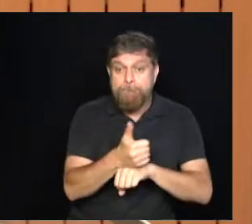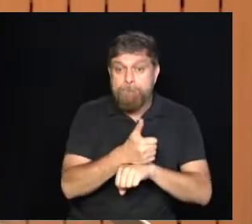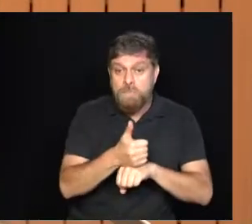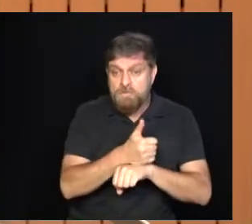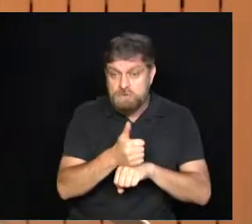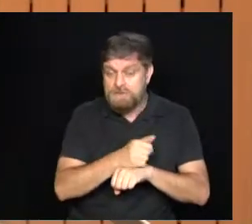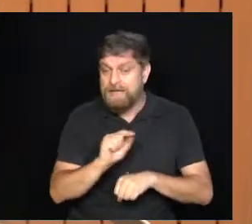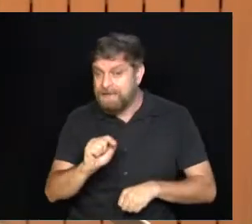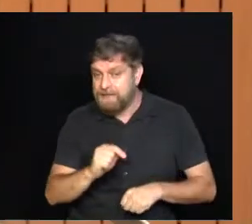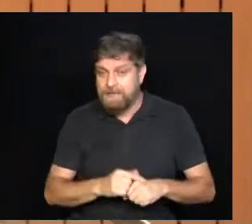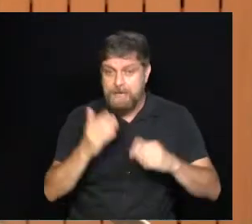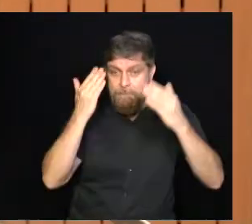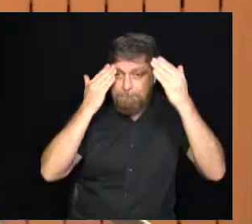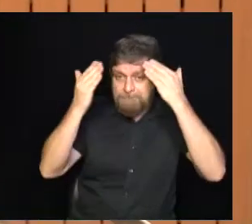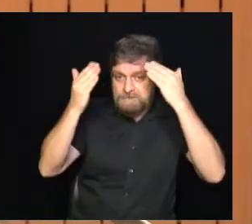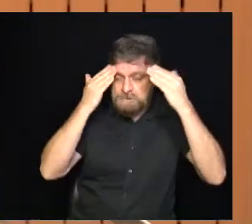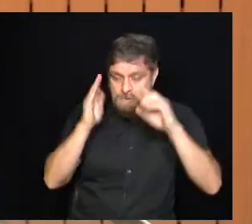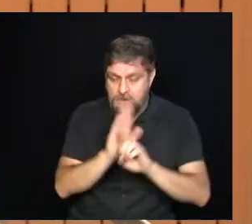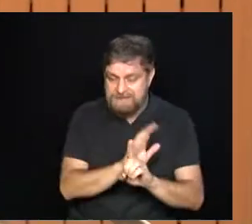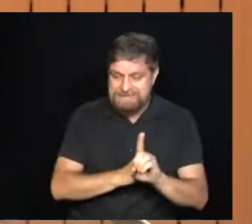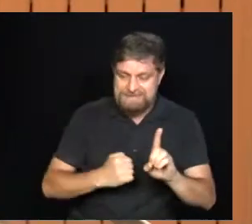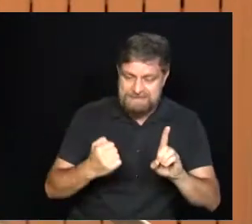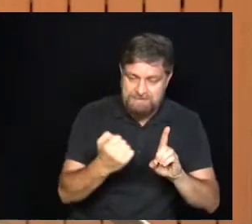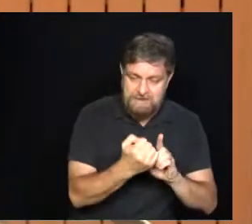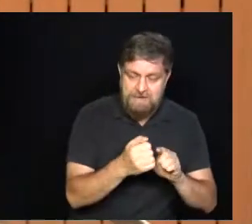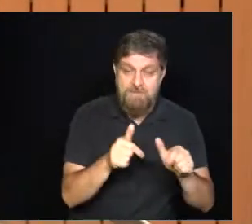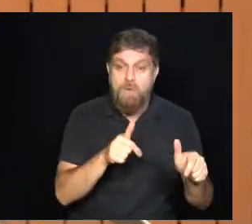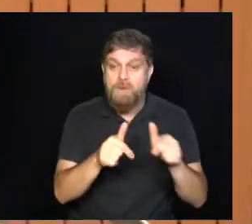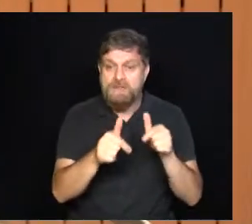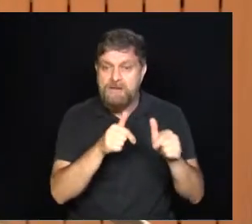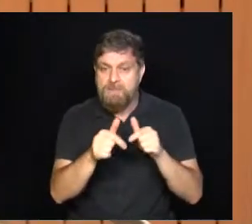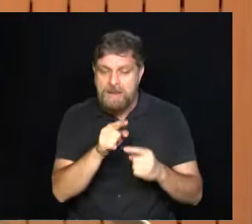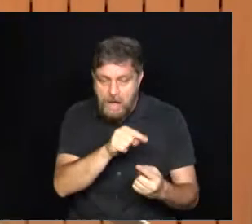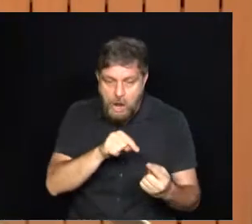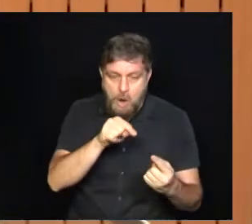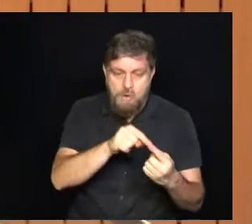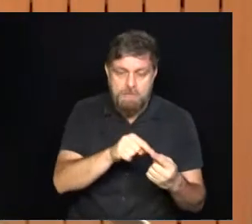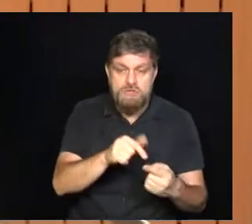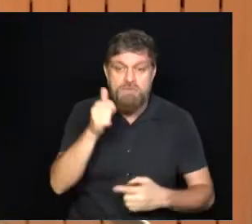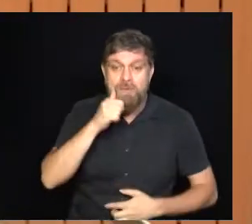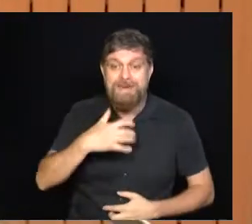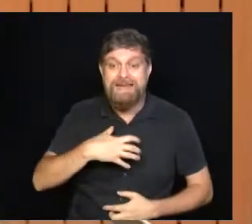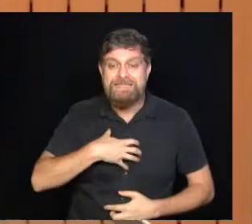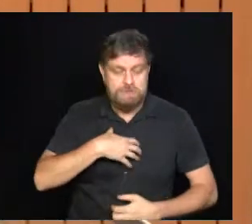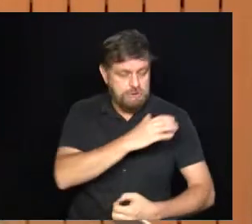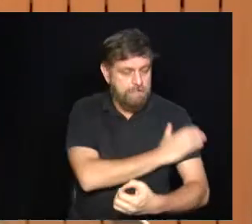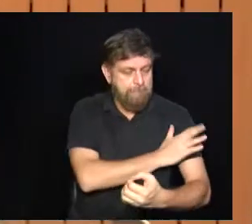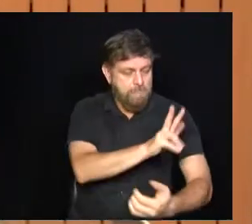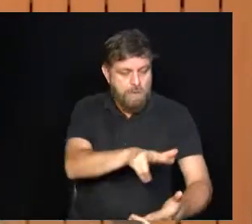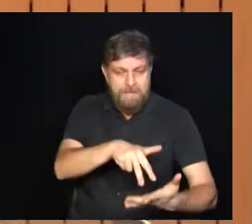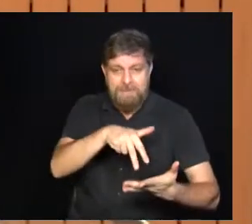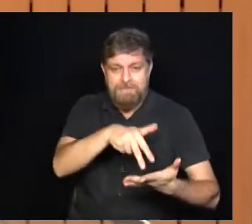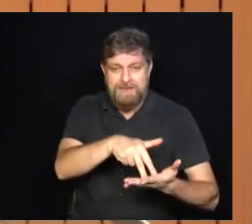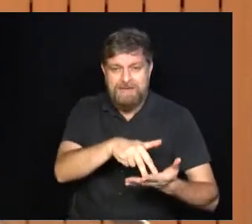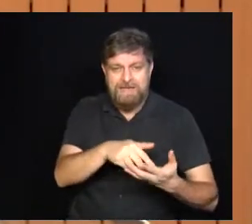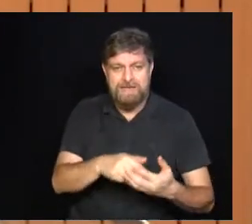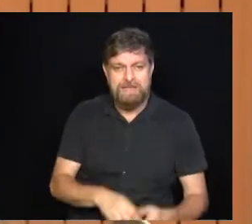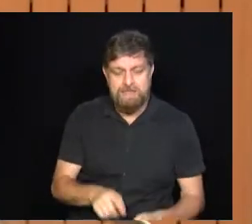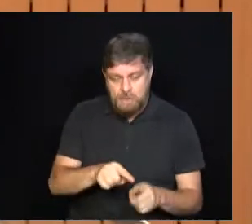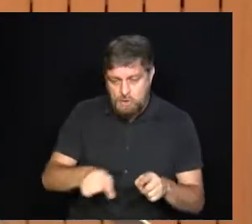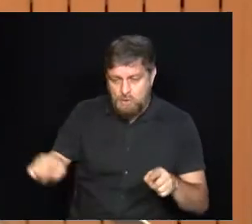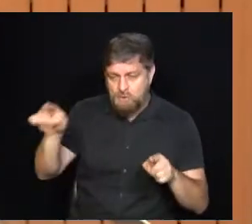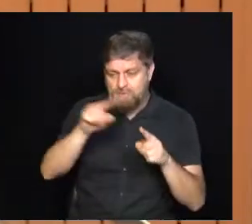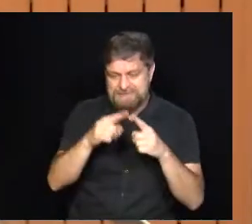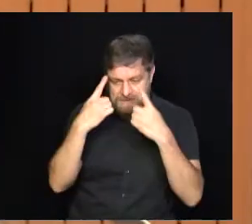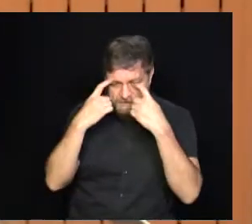sociais, que vão trabalhar nessa perspectiva do empoderamento, do fortalecimento e do rompimento do ciclo de